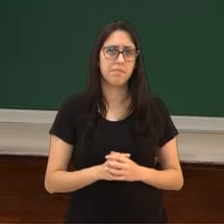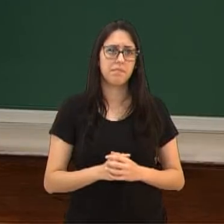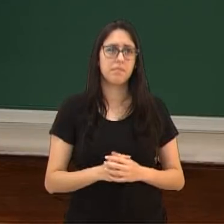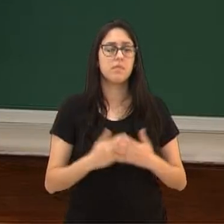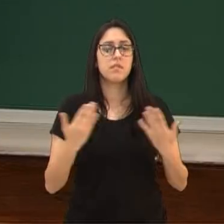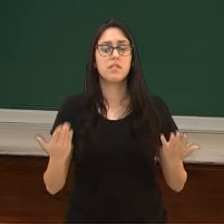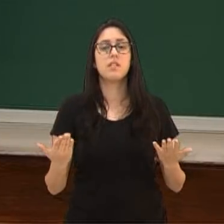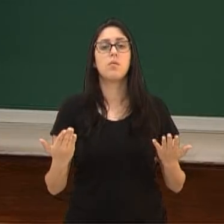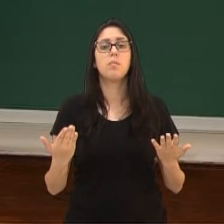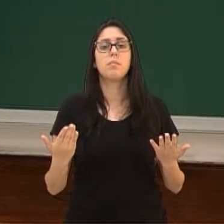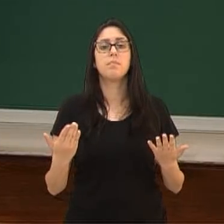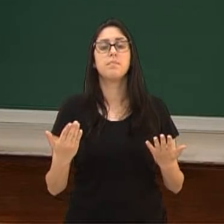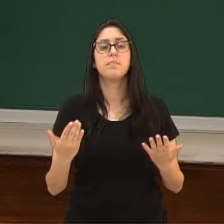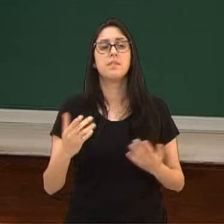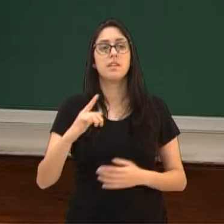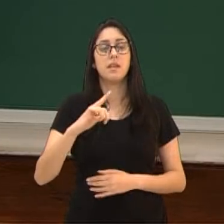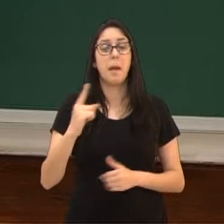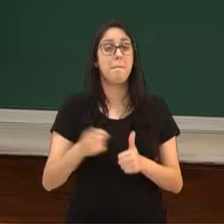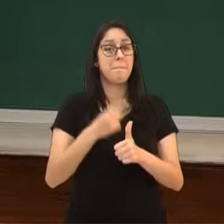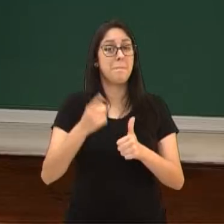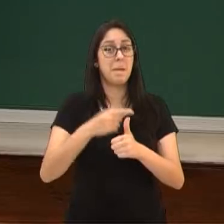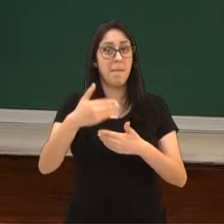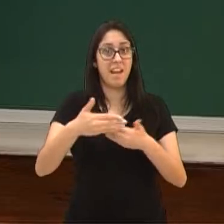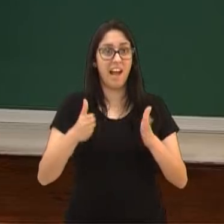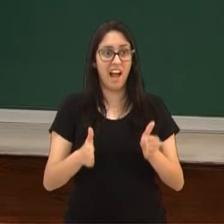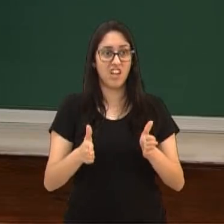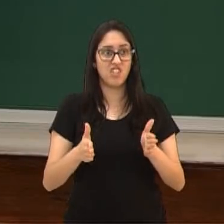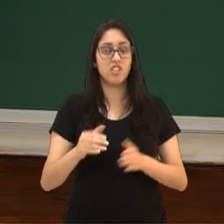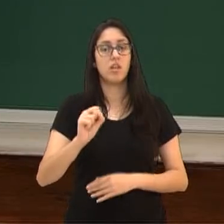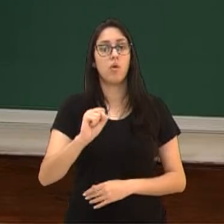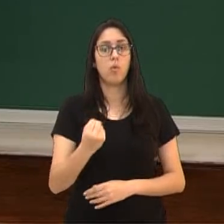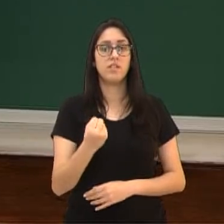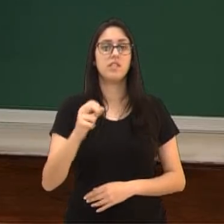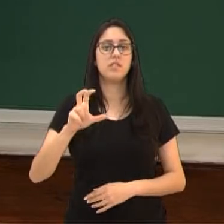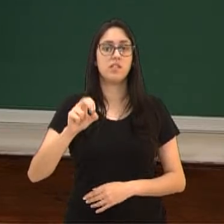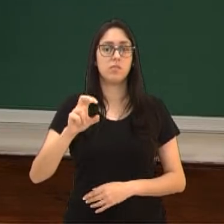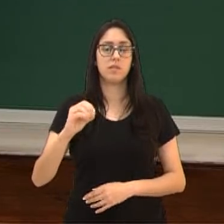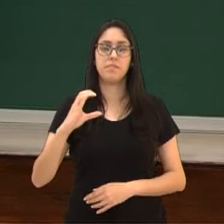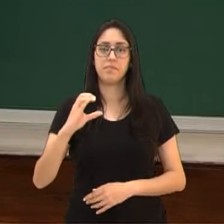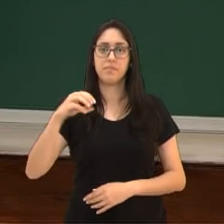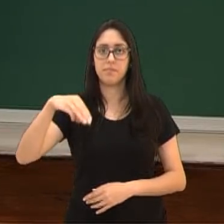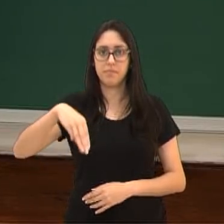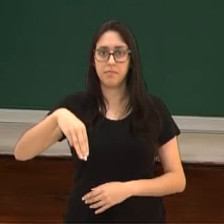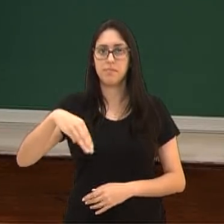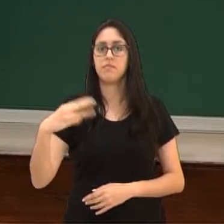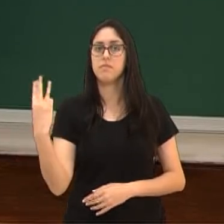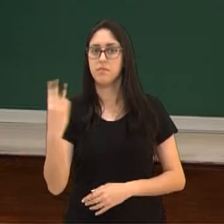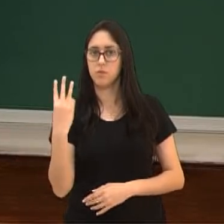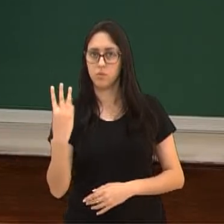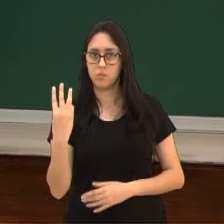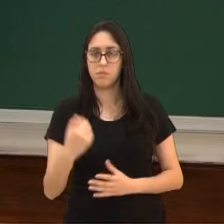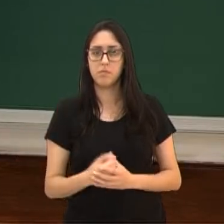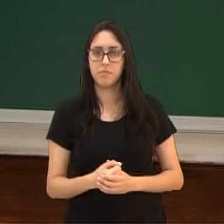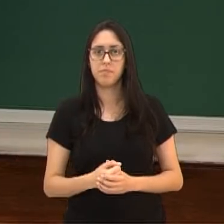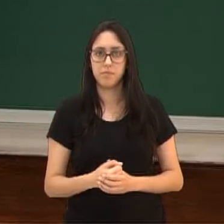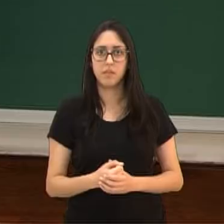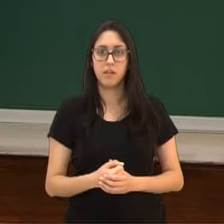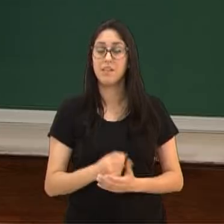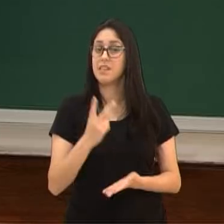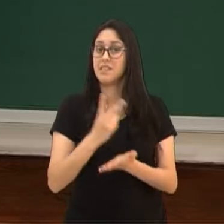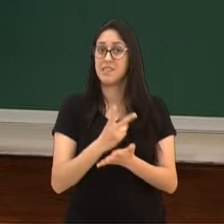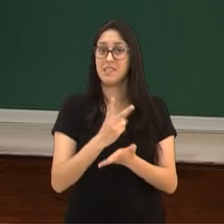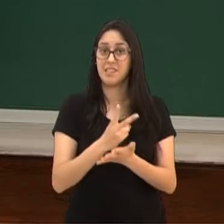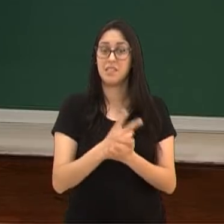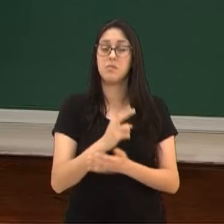primeira caixa é 850 centímetros cúbicos. Só lembrando, todas as dimensões estão em